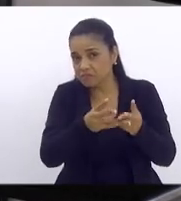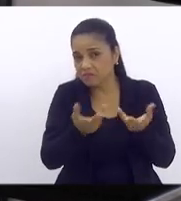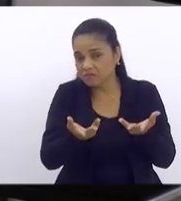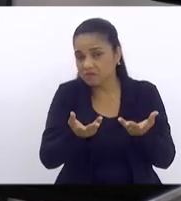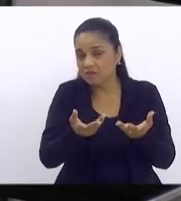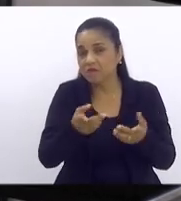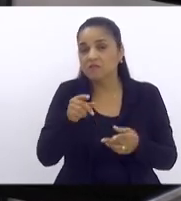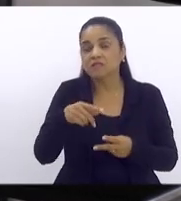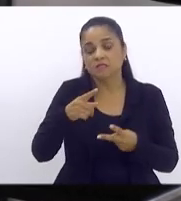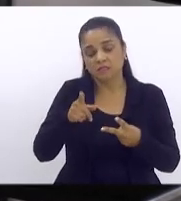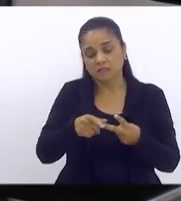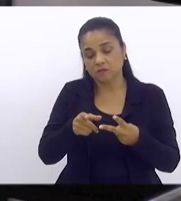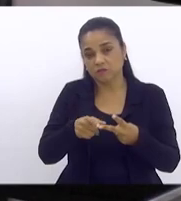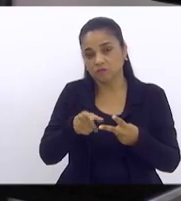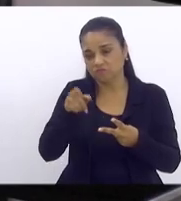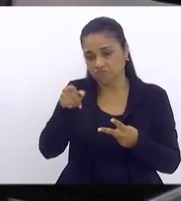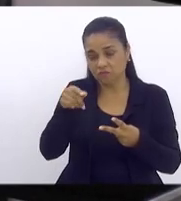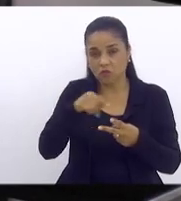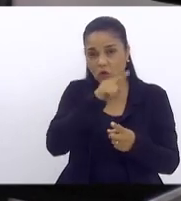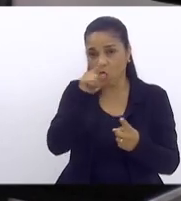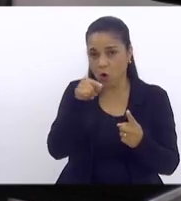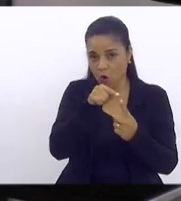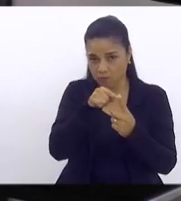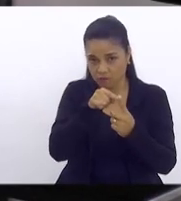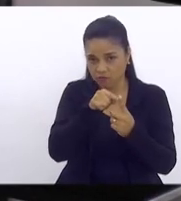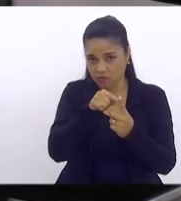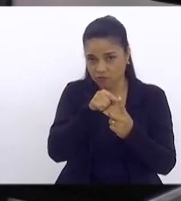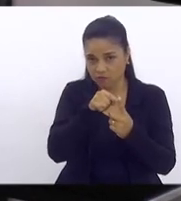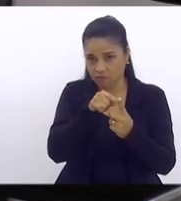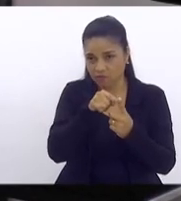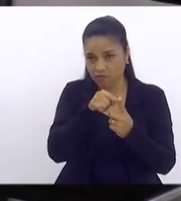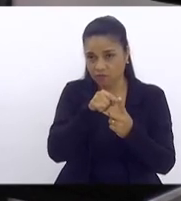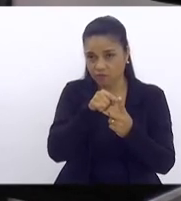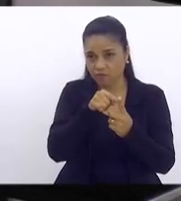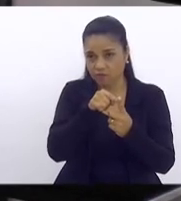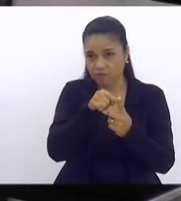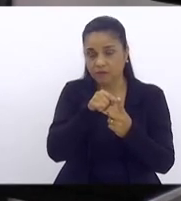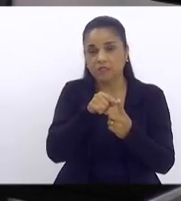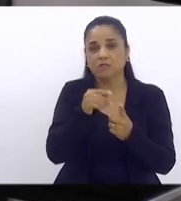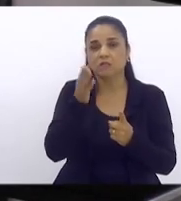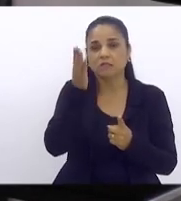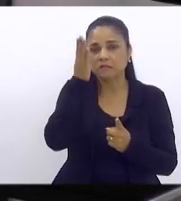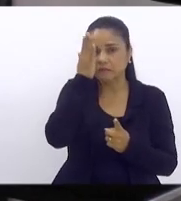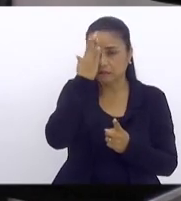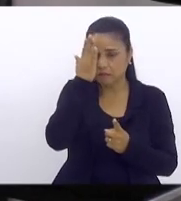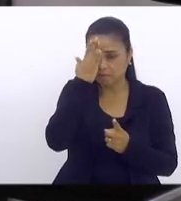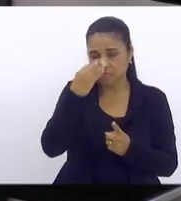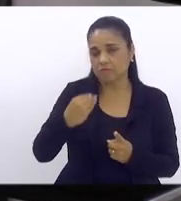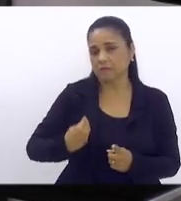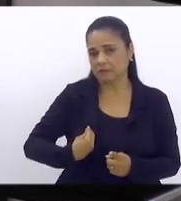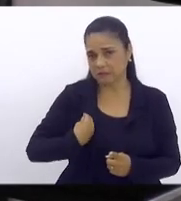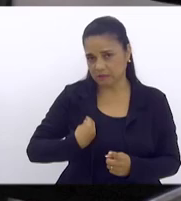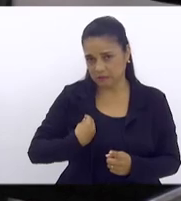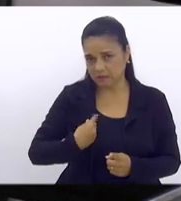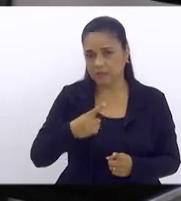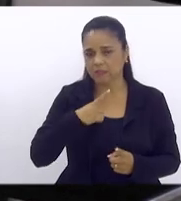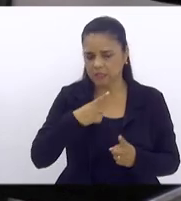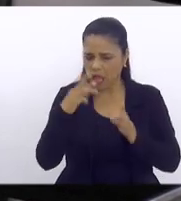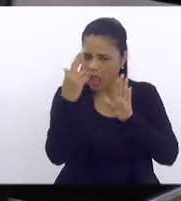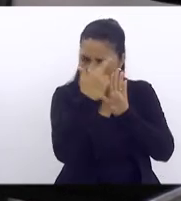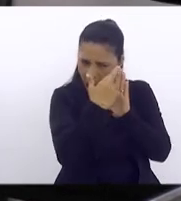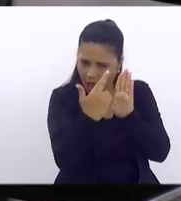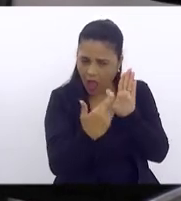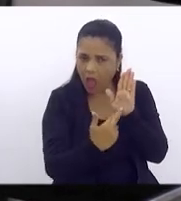senhora colocou aí de maneira muito objetiva que, e nós sabemos que existem, sim,